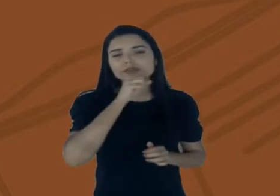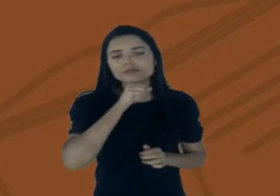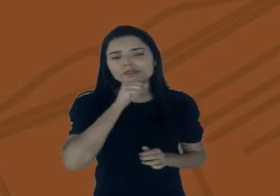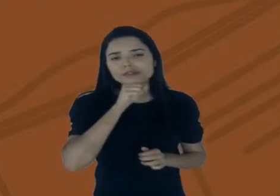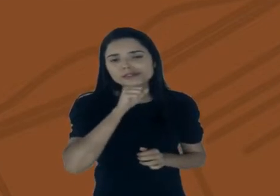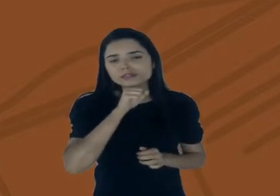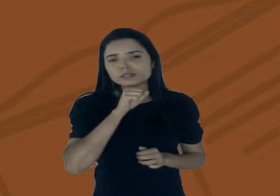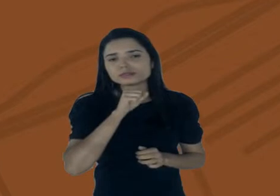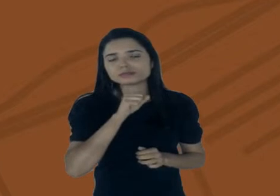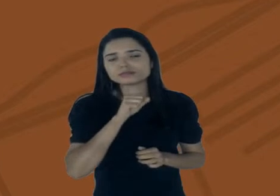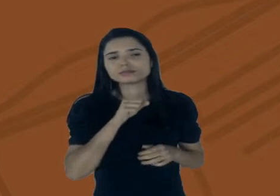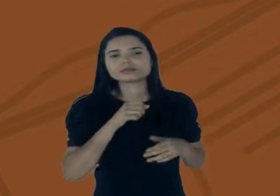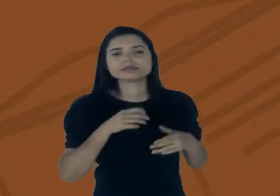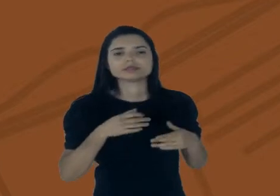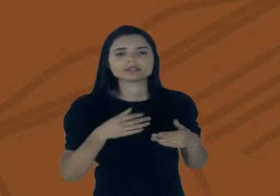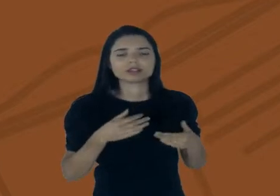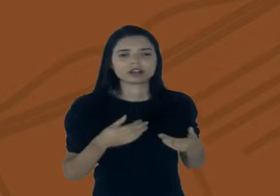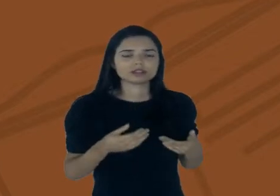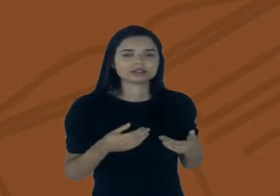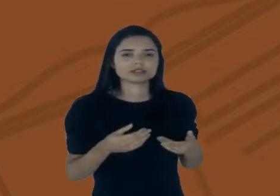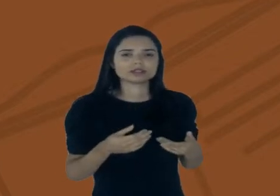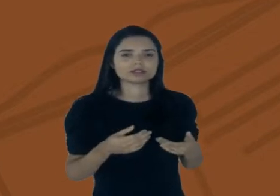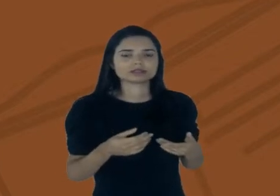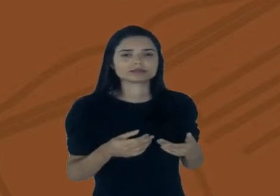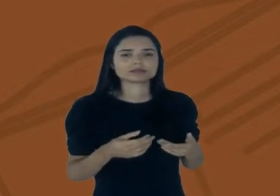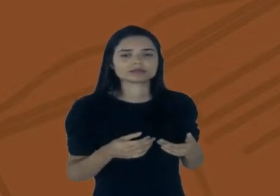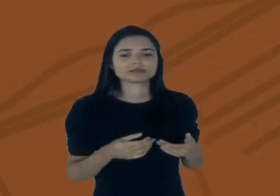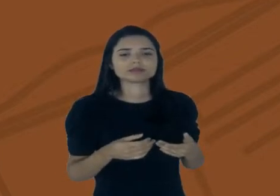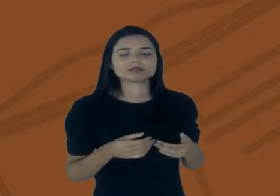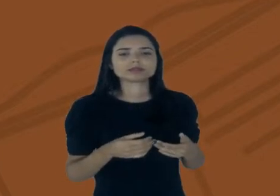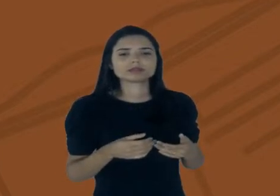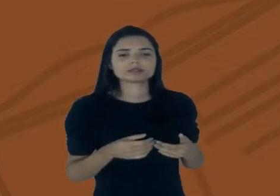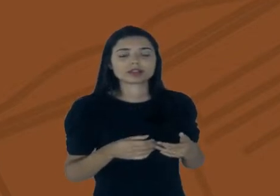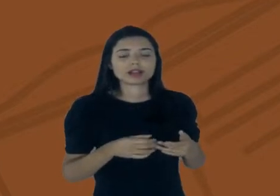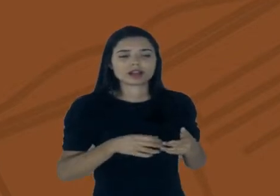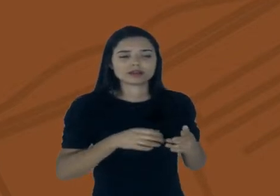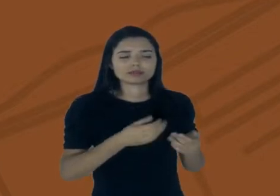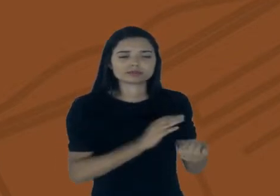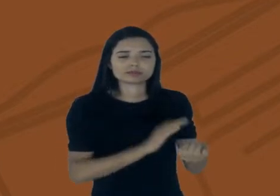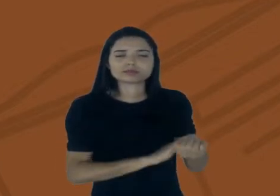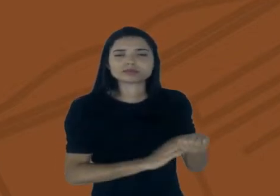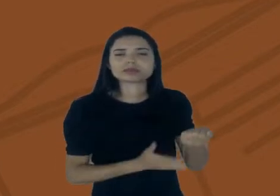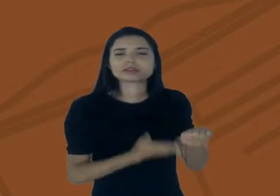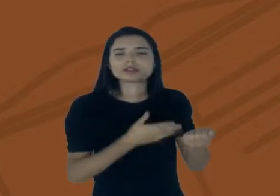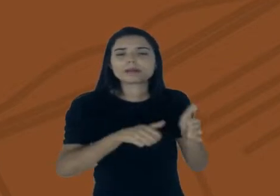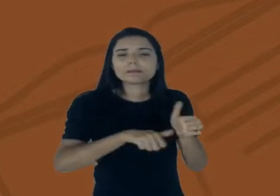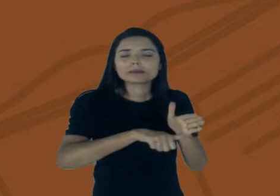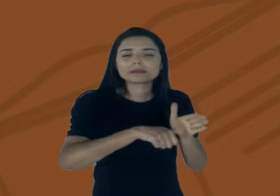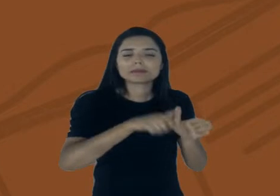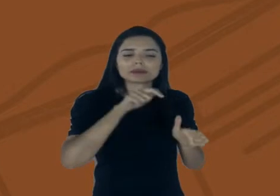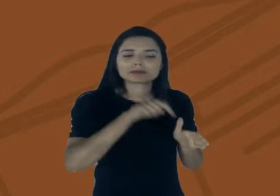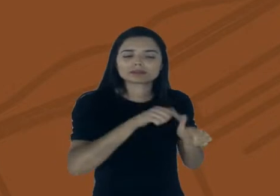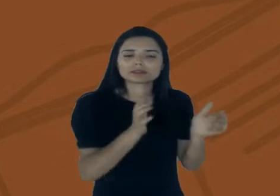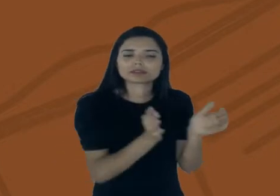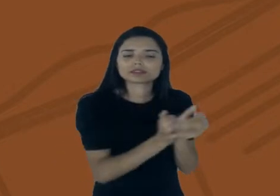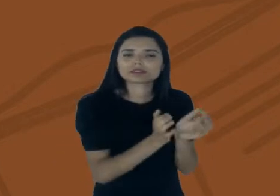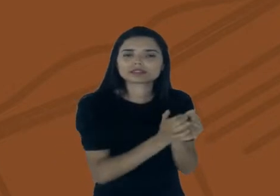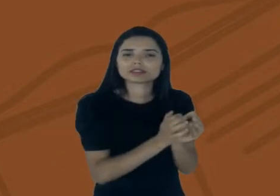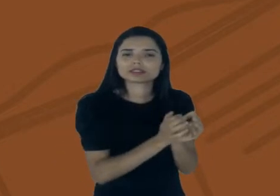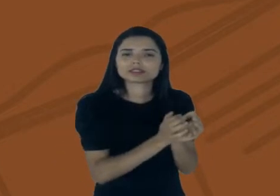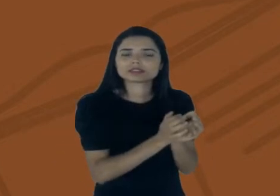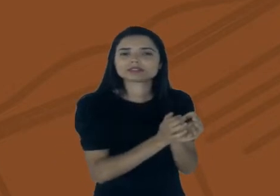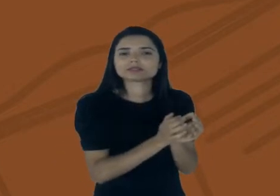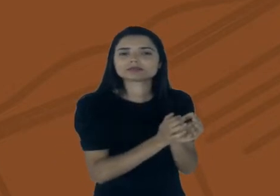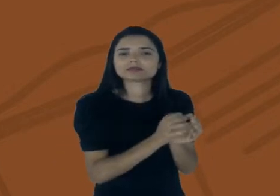Ainda dentro dessa perspectiva da hipertensão primária, nós podemos dizer que esse tipo de